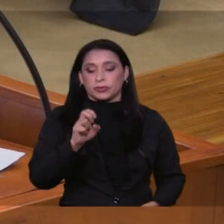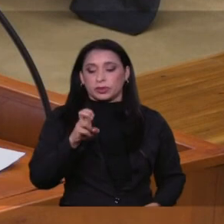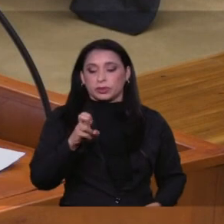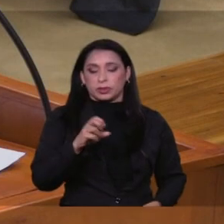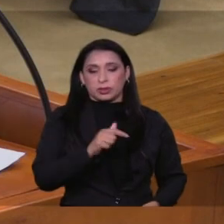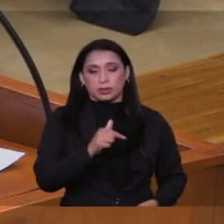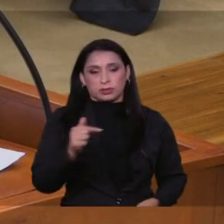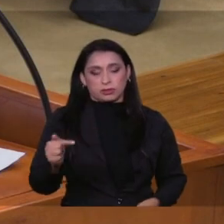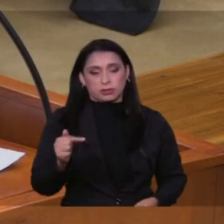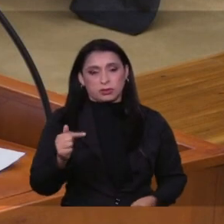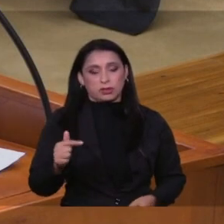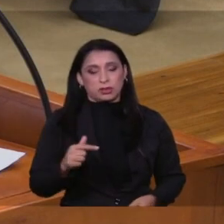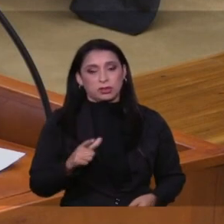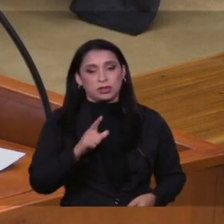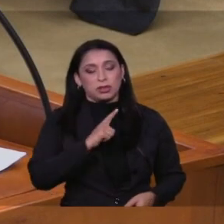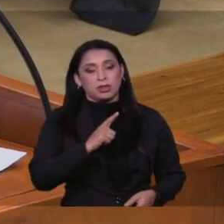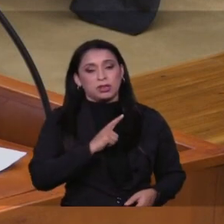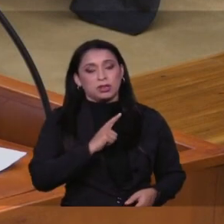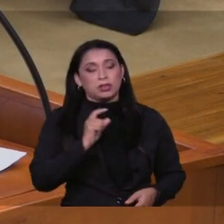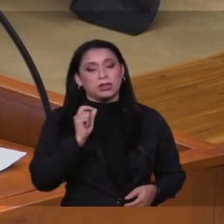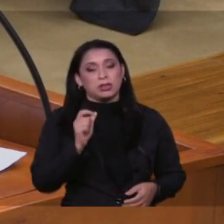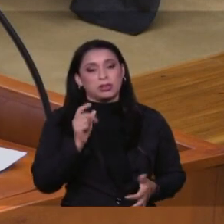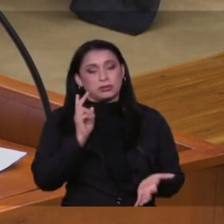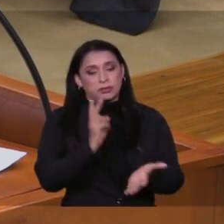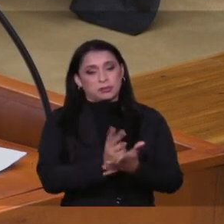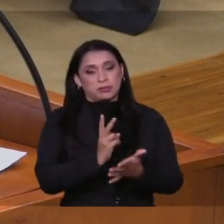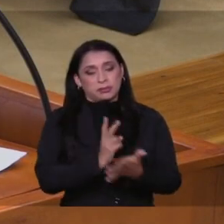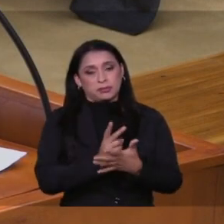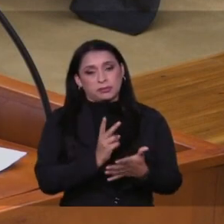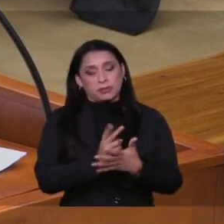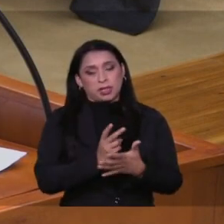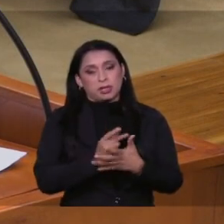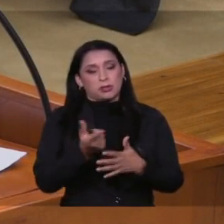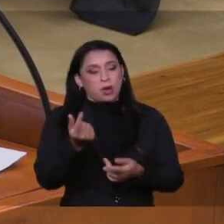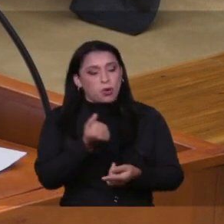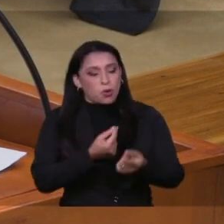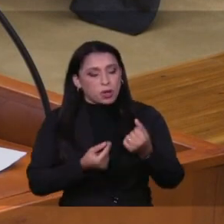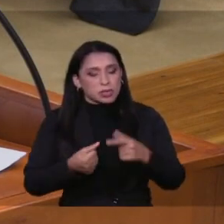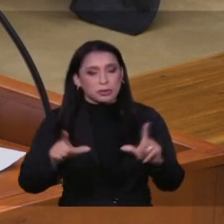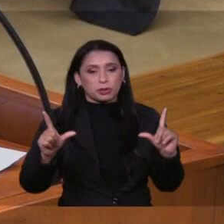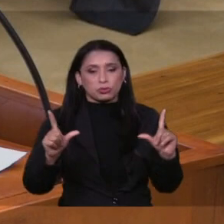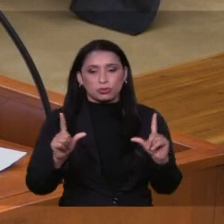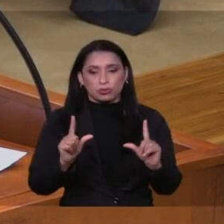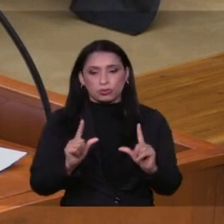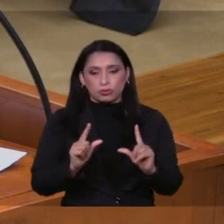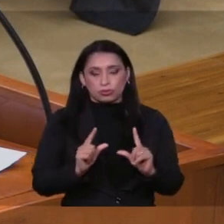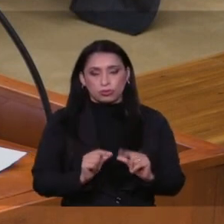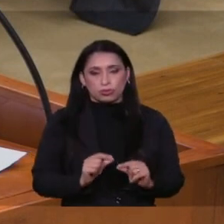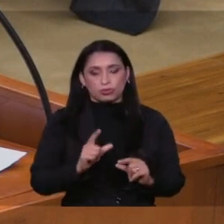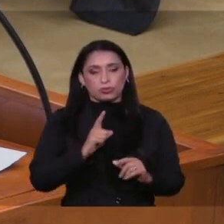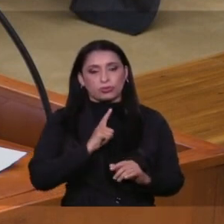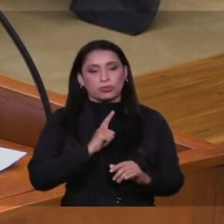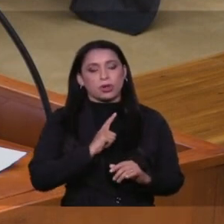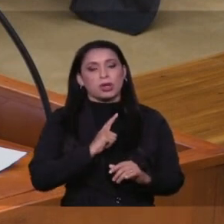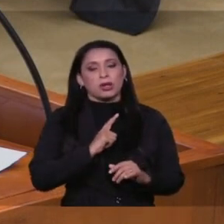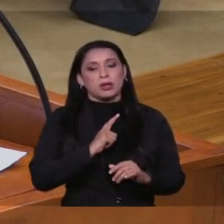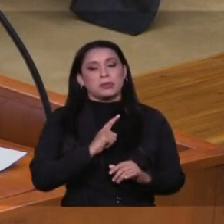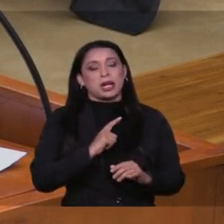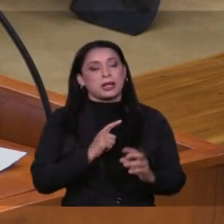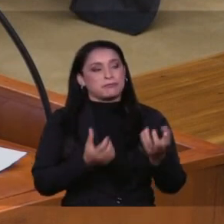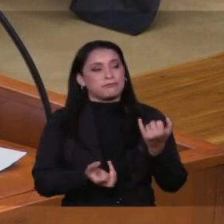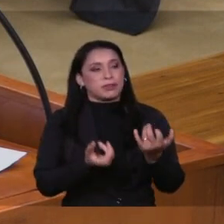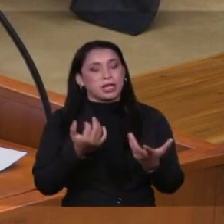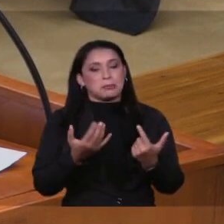857, em que se observava a mesma dinâmica, a redução de orçamento, a ausência de preparo para as novas queimadas